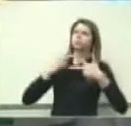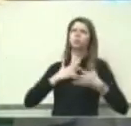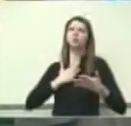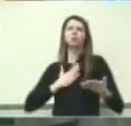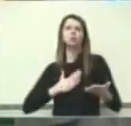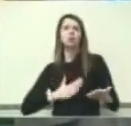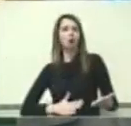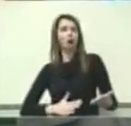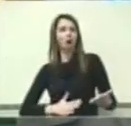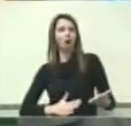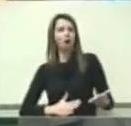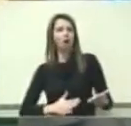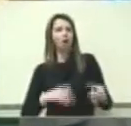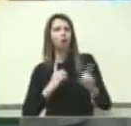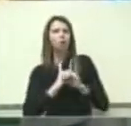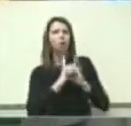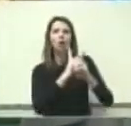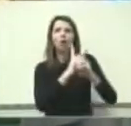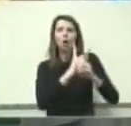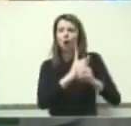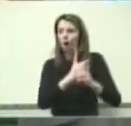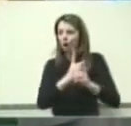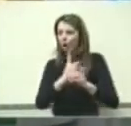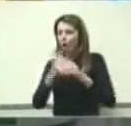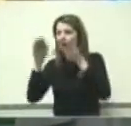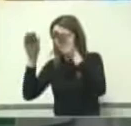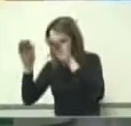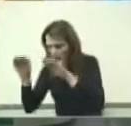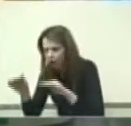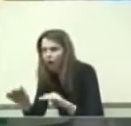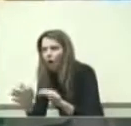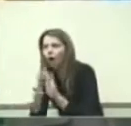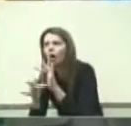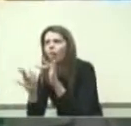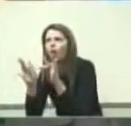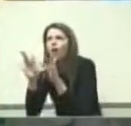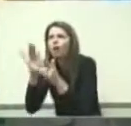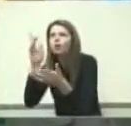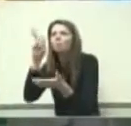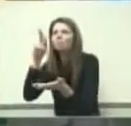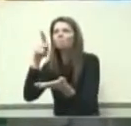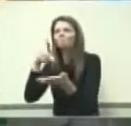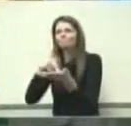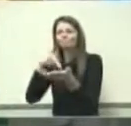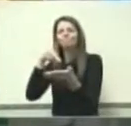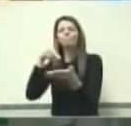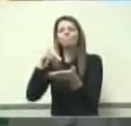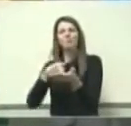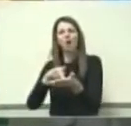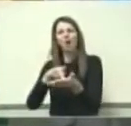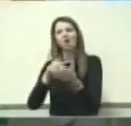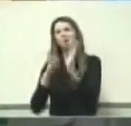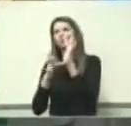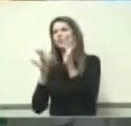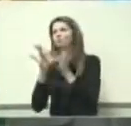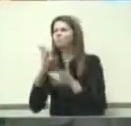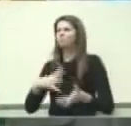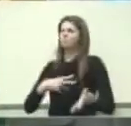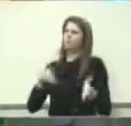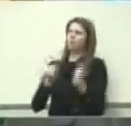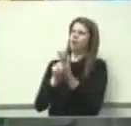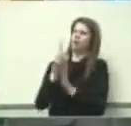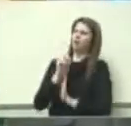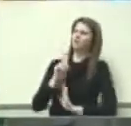aproximaram-se os que estavam no barco e adoraram dizendo é verdadeiramente o filho